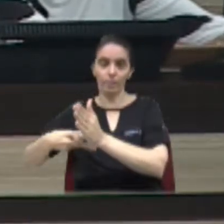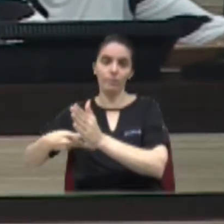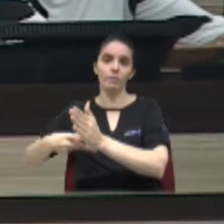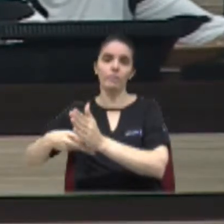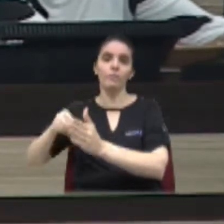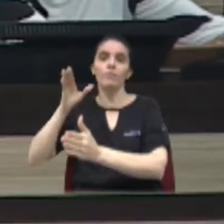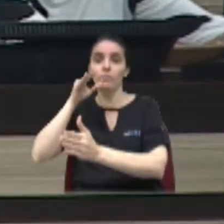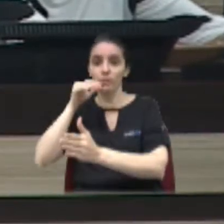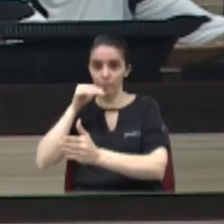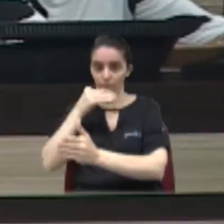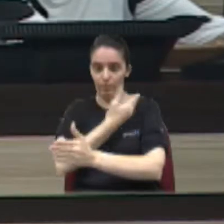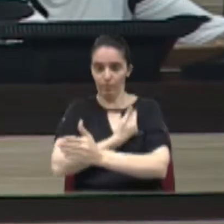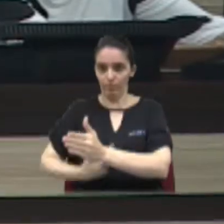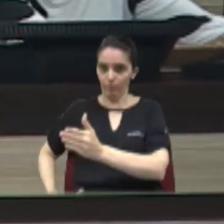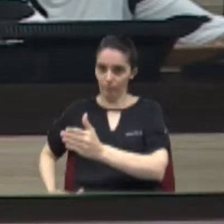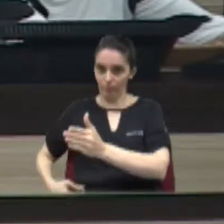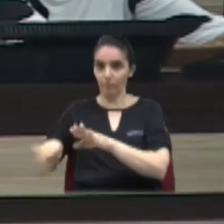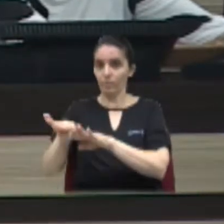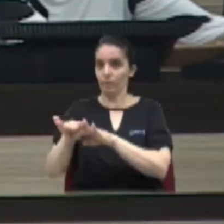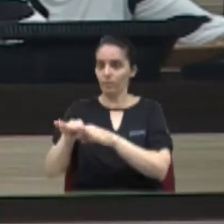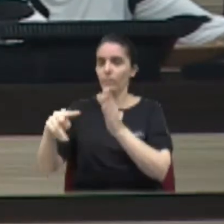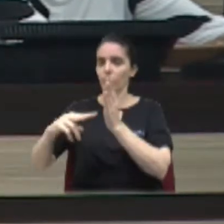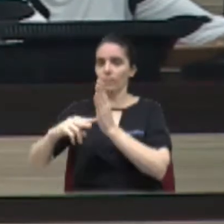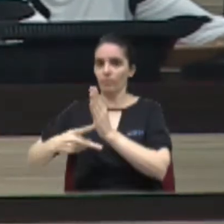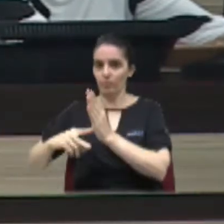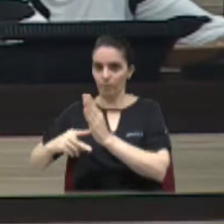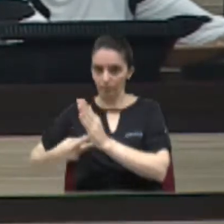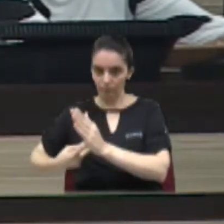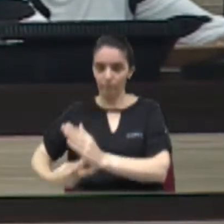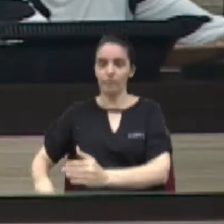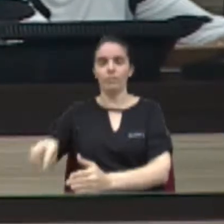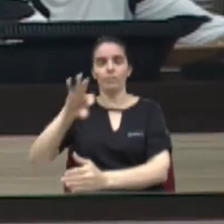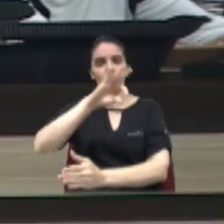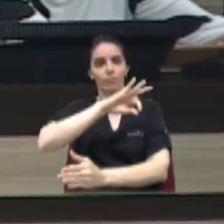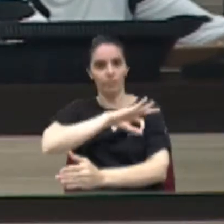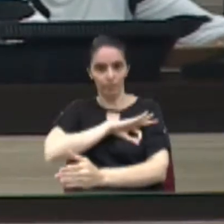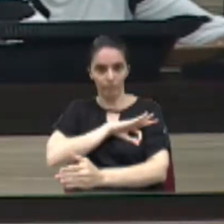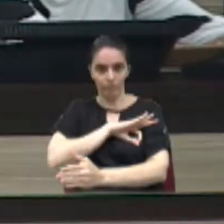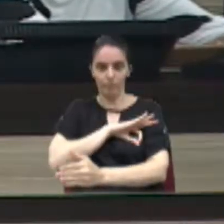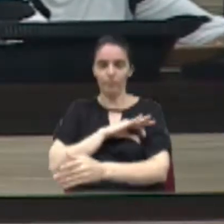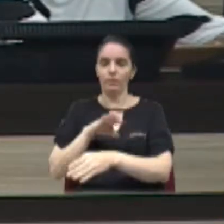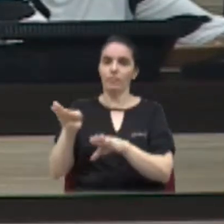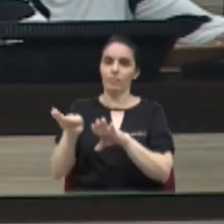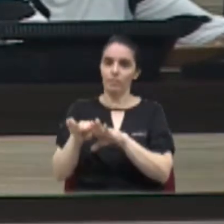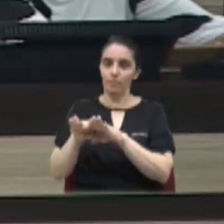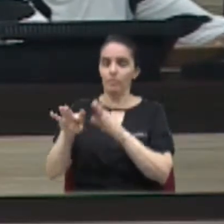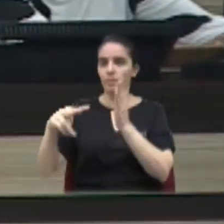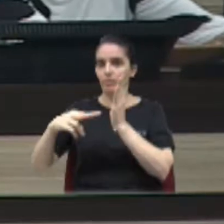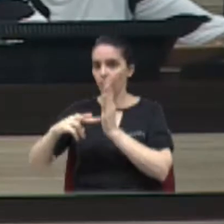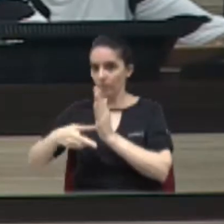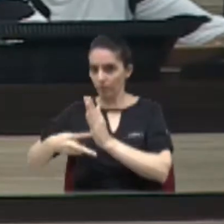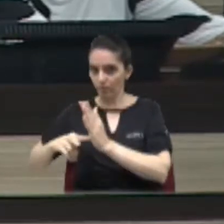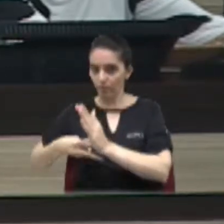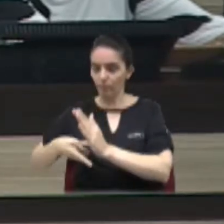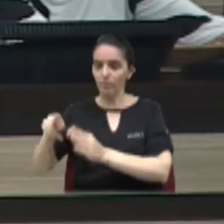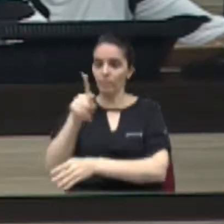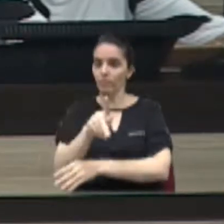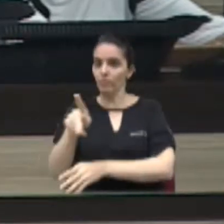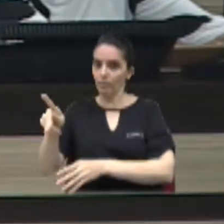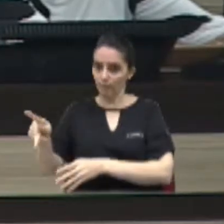Servidores Públicos Municipais de Limeira, Sindicel, Sindicato dos Guardas Civis Municipais de Limeira e Região, Sindiguarda, e o Sindicato